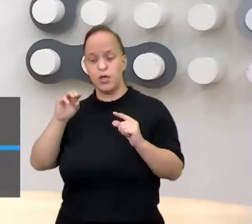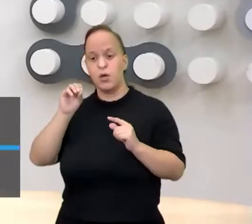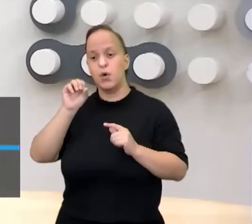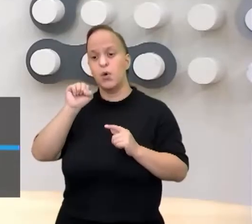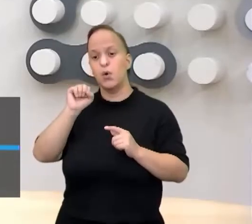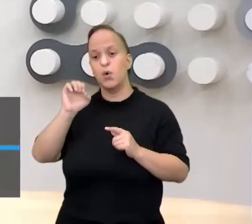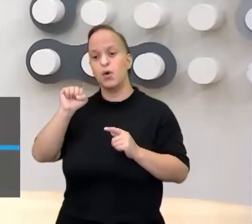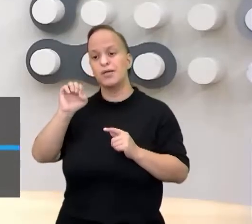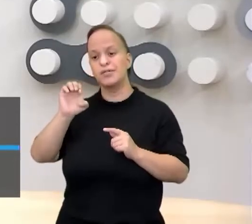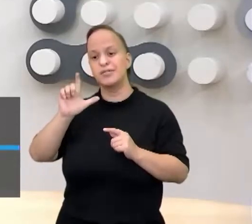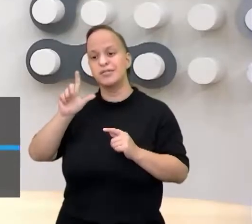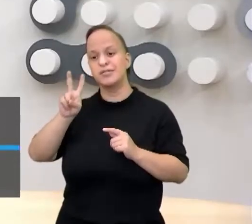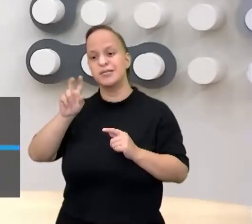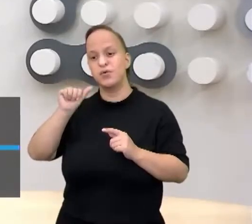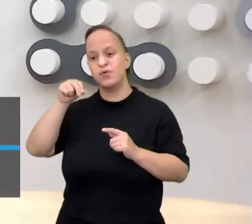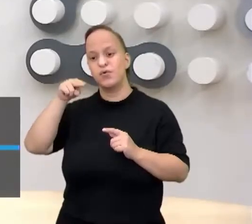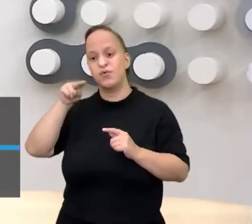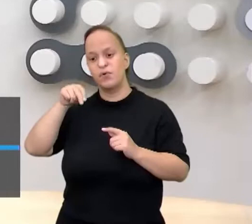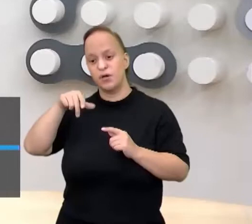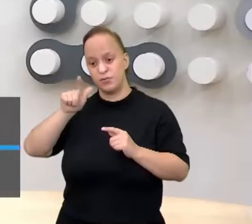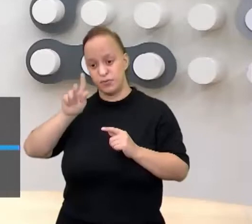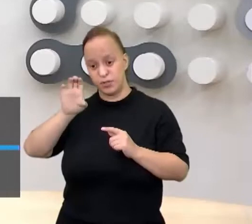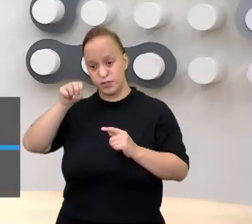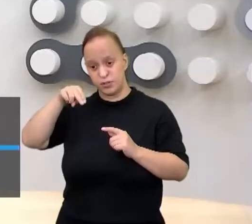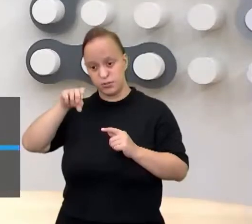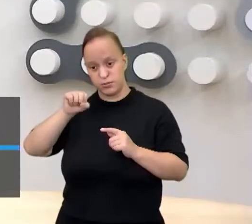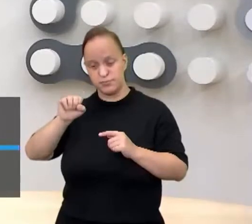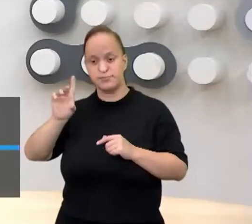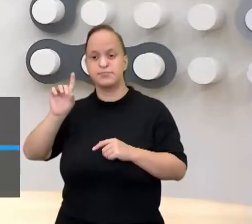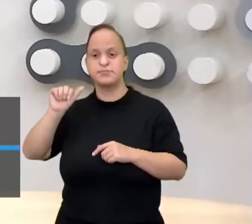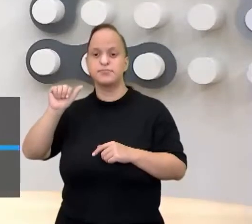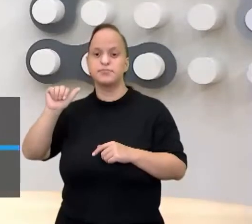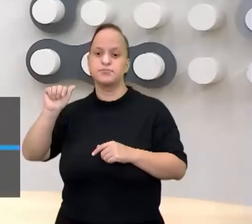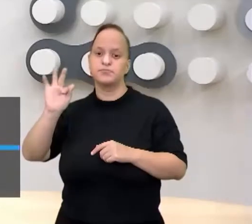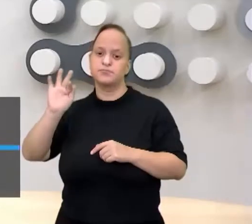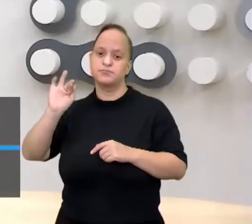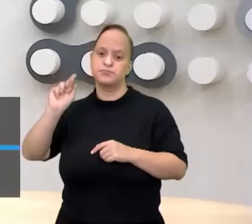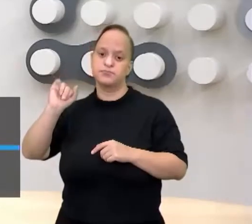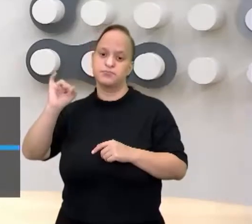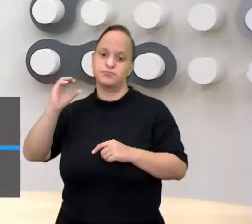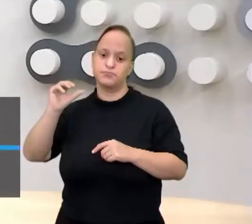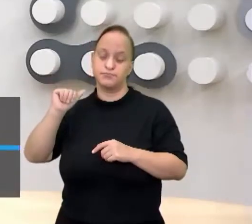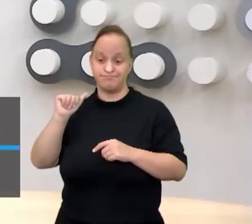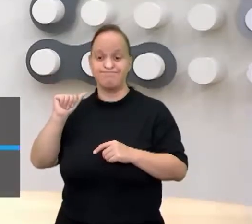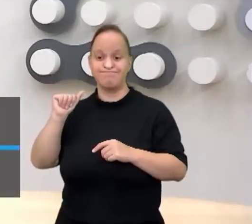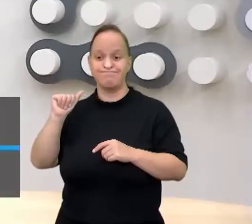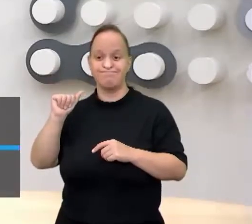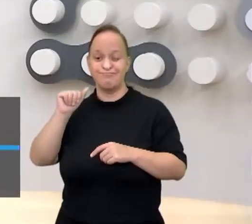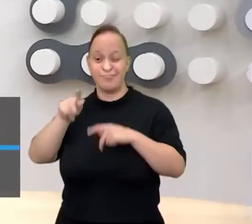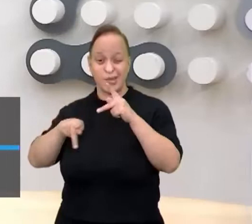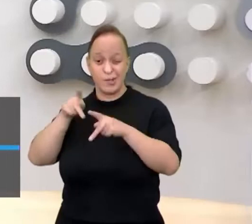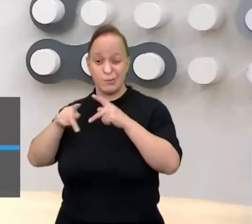Selvagens da África. Então, eles queriam dizer que esses povos eram selvagens, eram inferiores. E isso serviu para